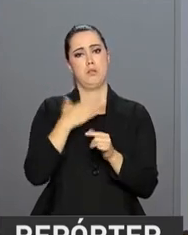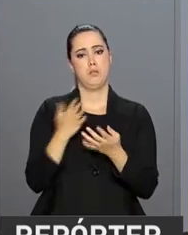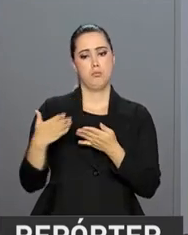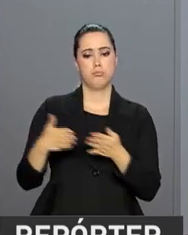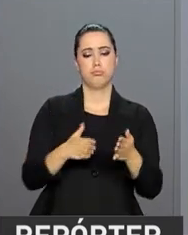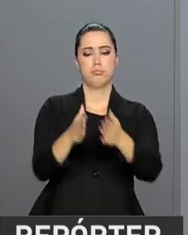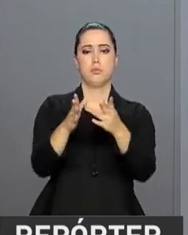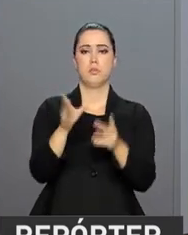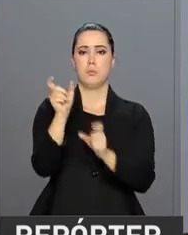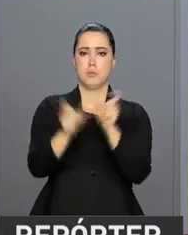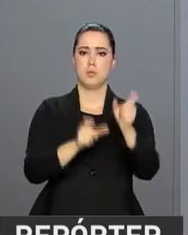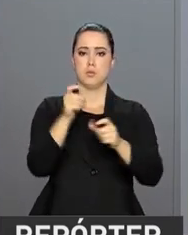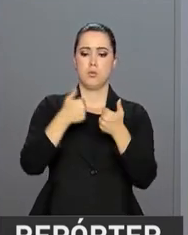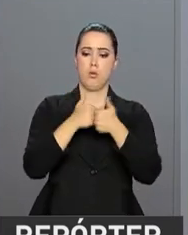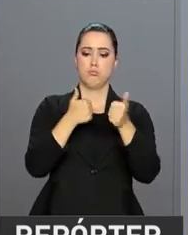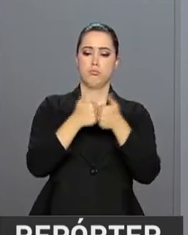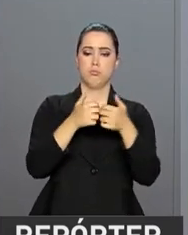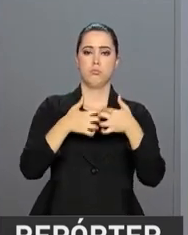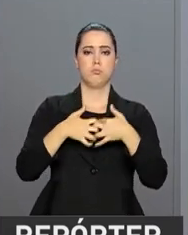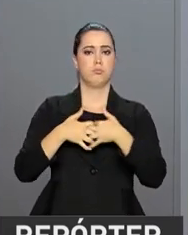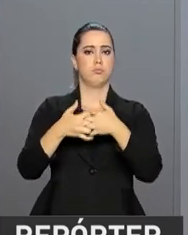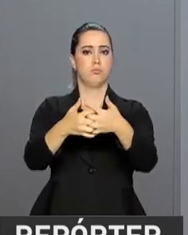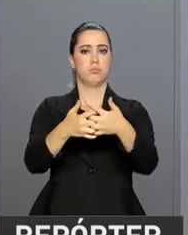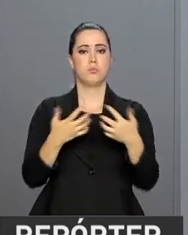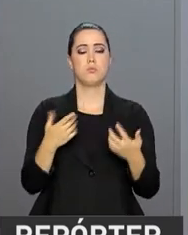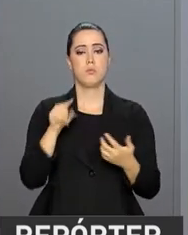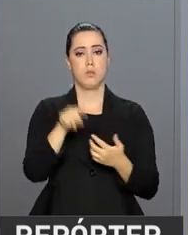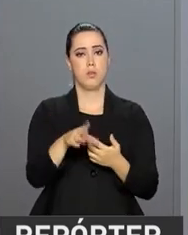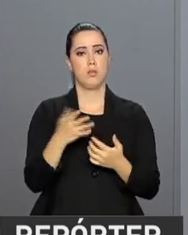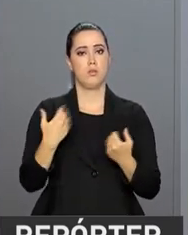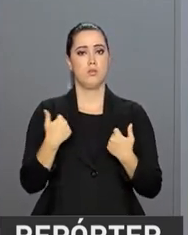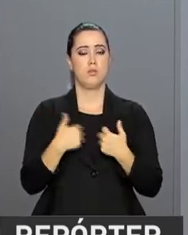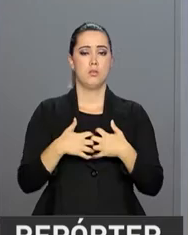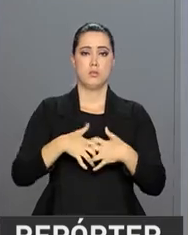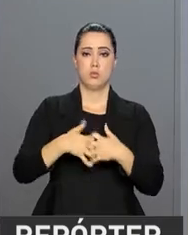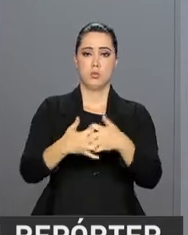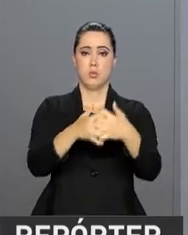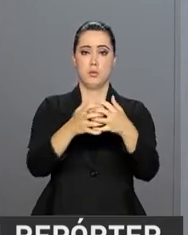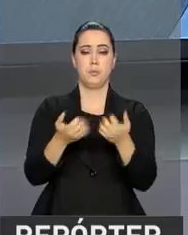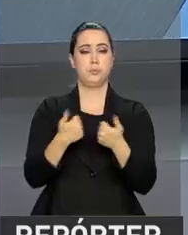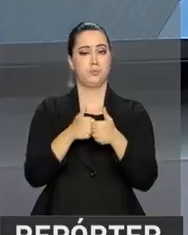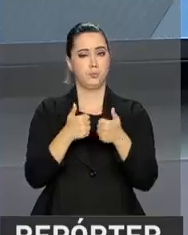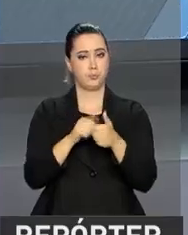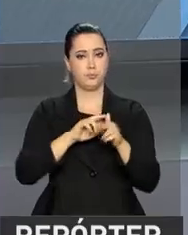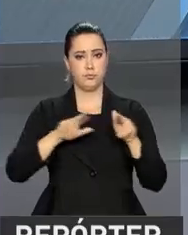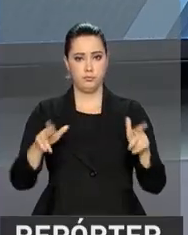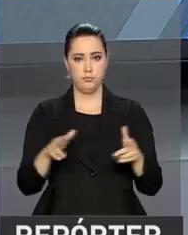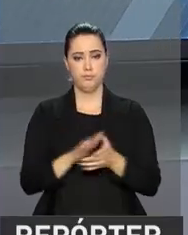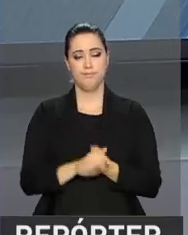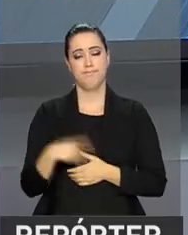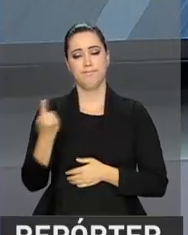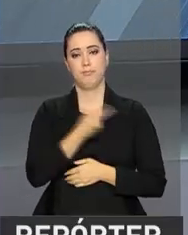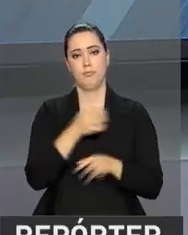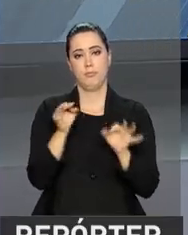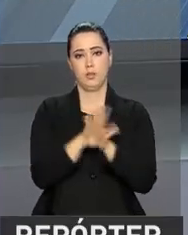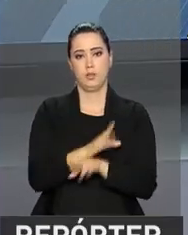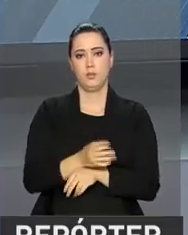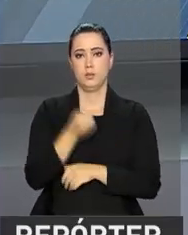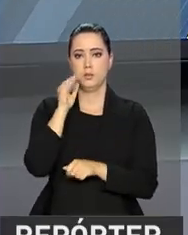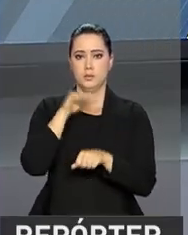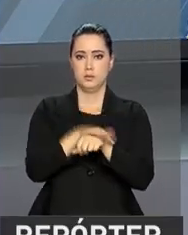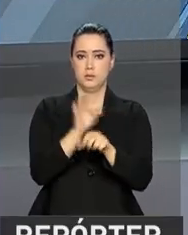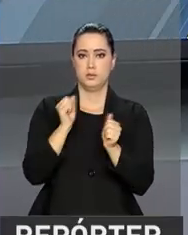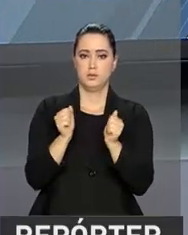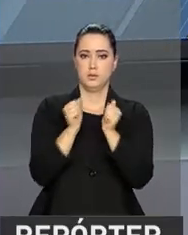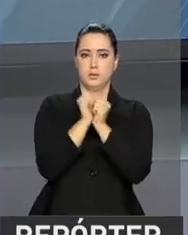envolvendo veículos dessas categorias de caminhões ônibus e carretas nós ficamos por aqui uma boa